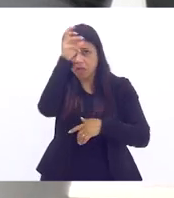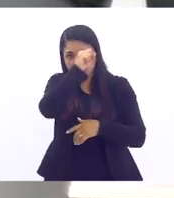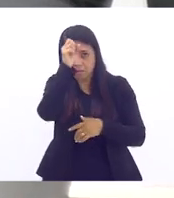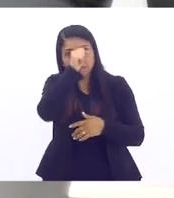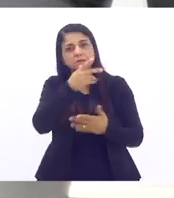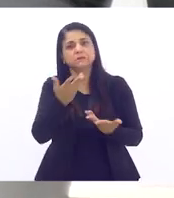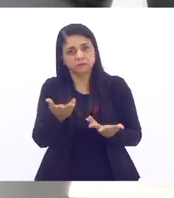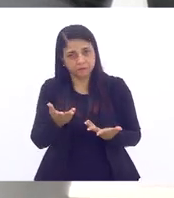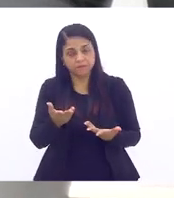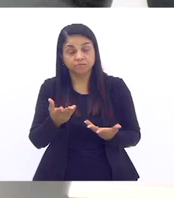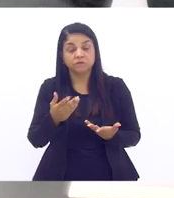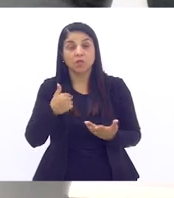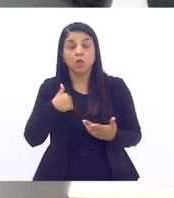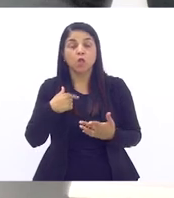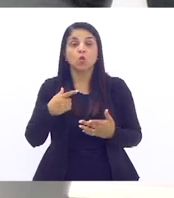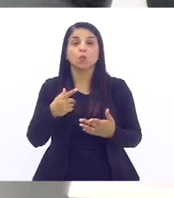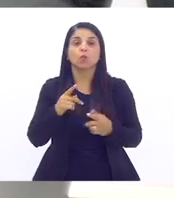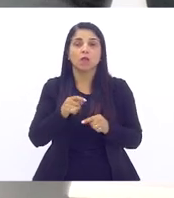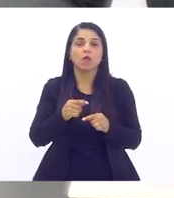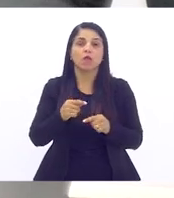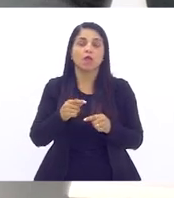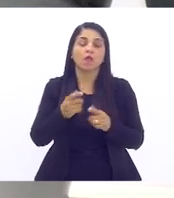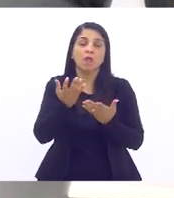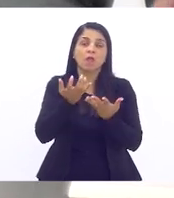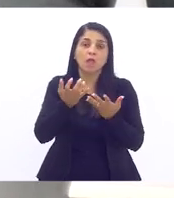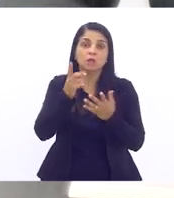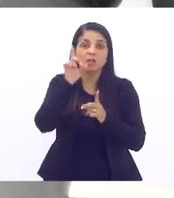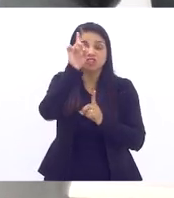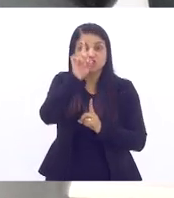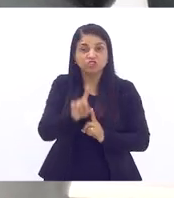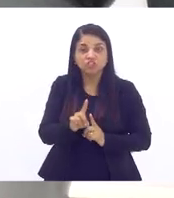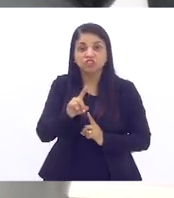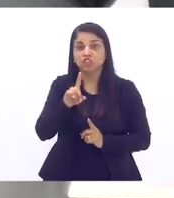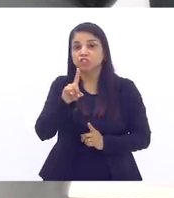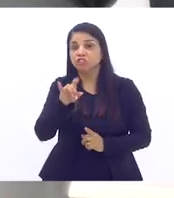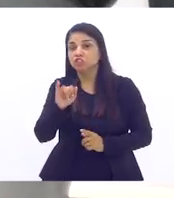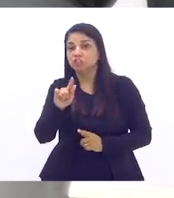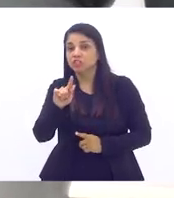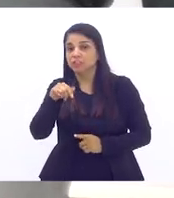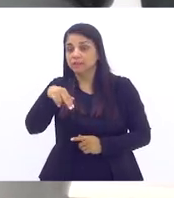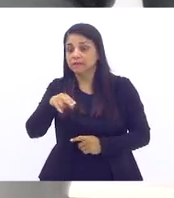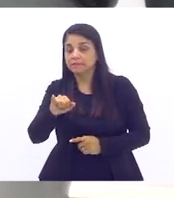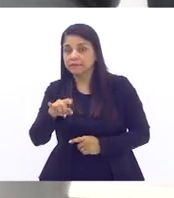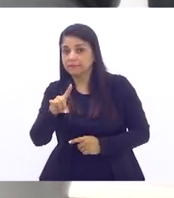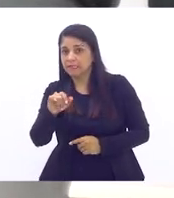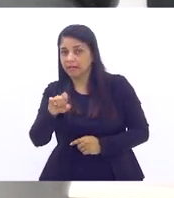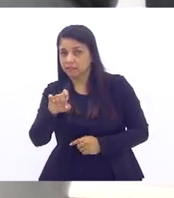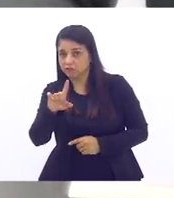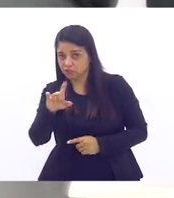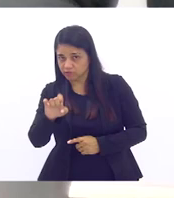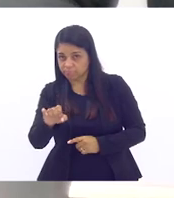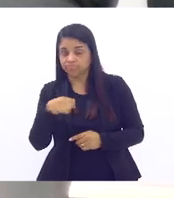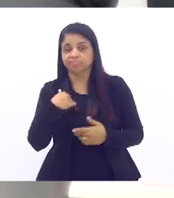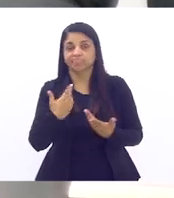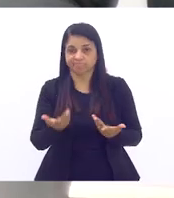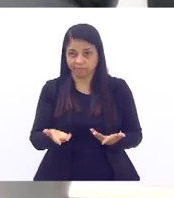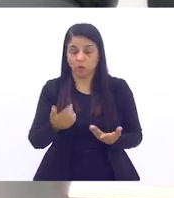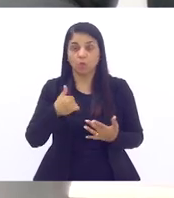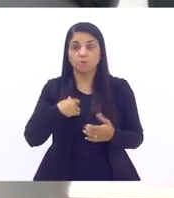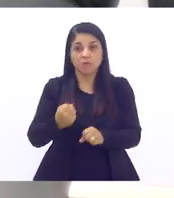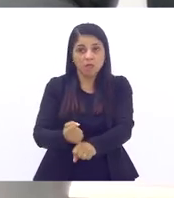busca a gente busca dignidade a verdade é essa essa palavra foi muito bem usada por isso a minha